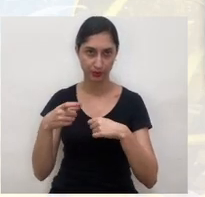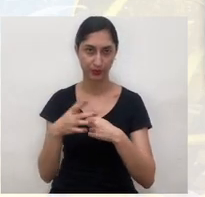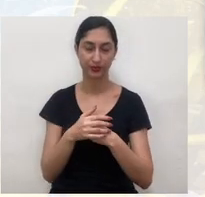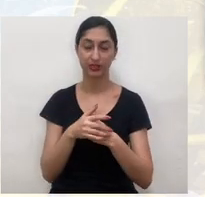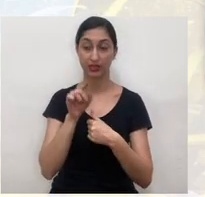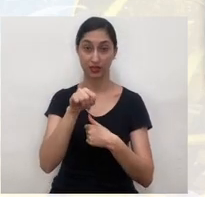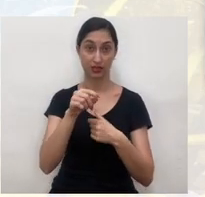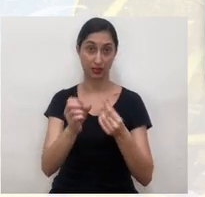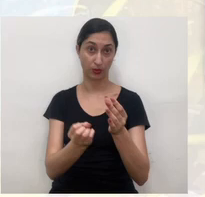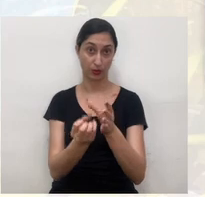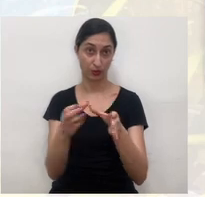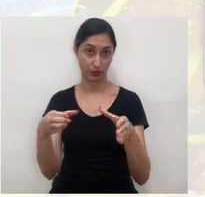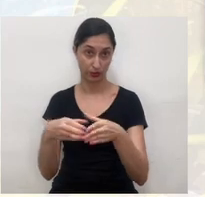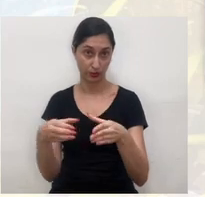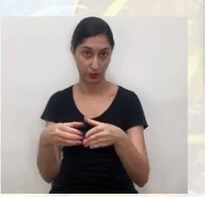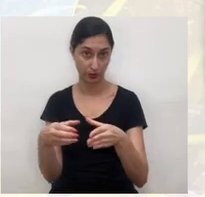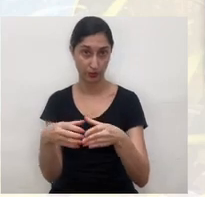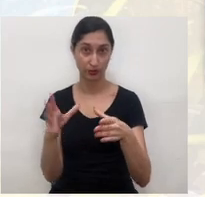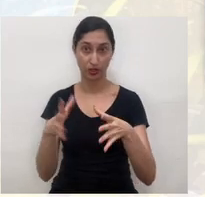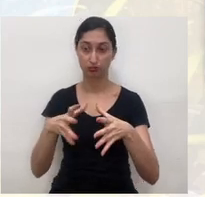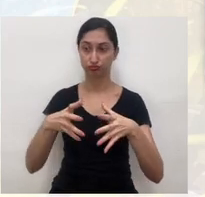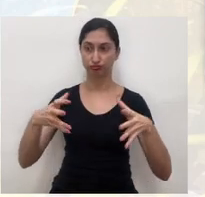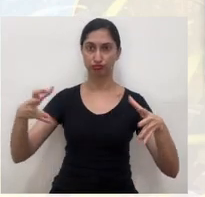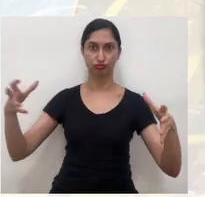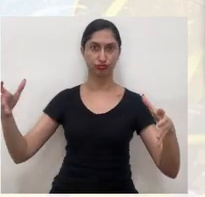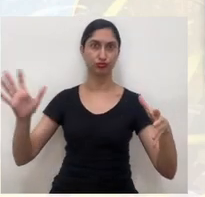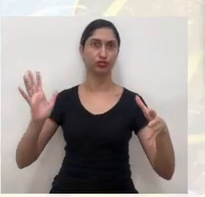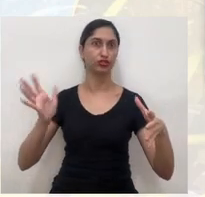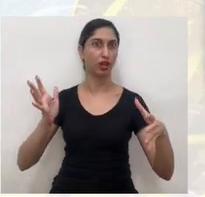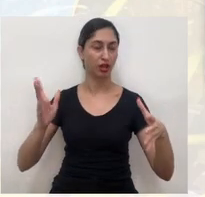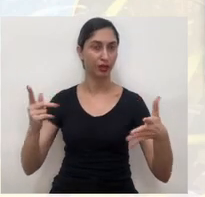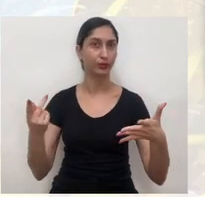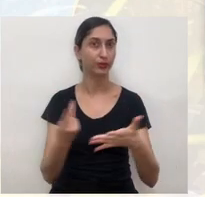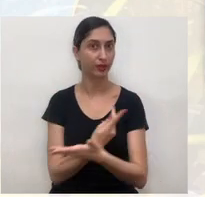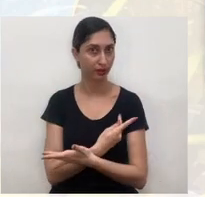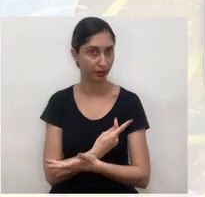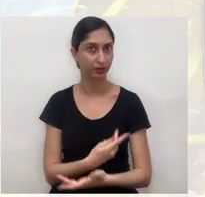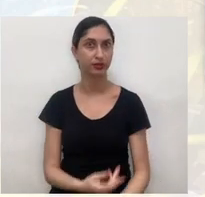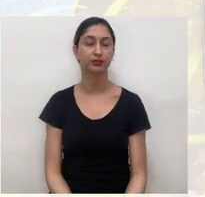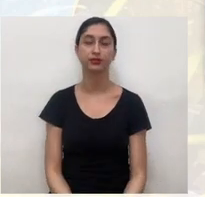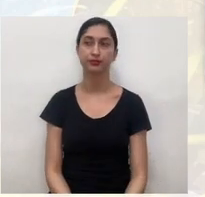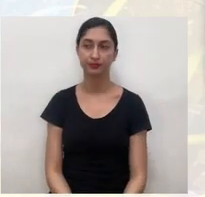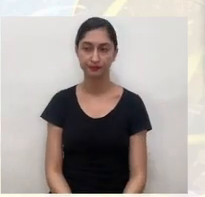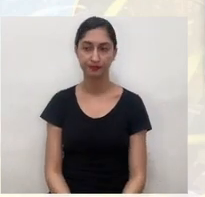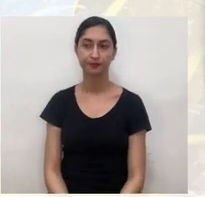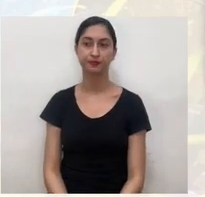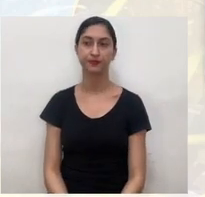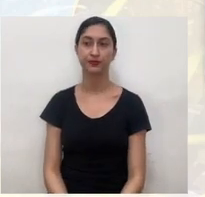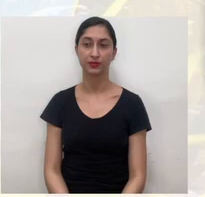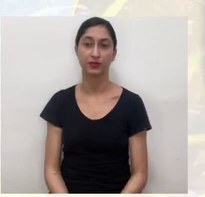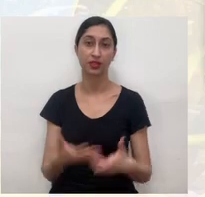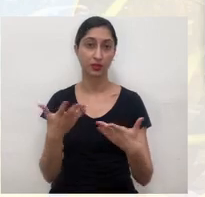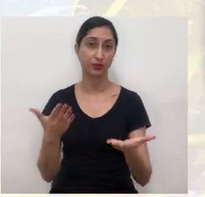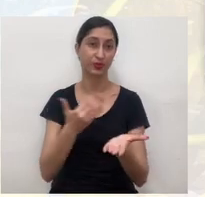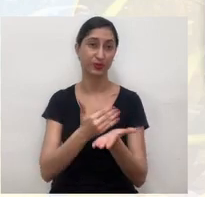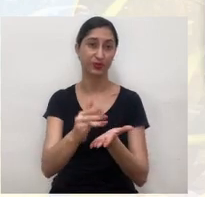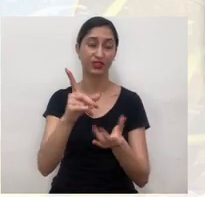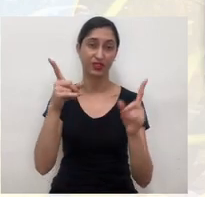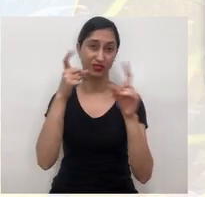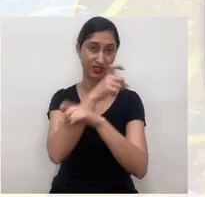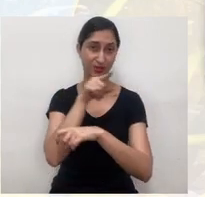tamanho desproporcional, assim, gigantesco, a ponto de dificultar o próprio Burle